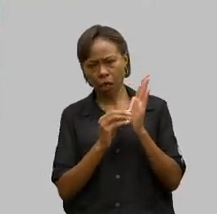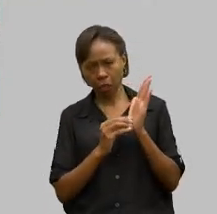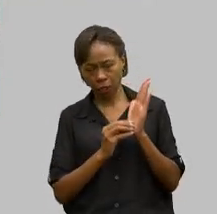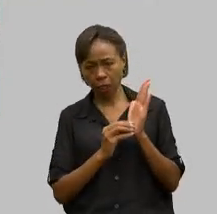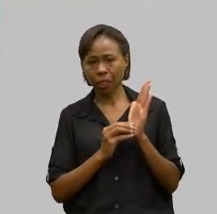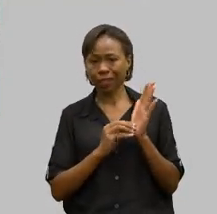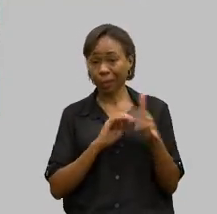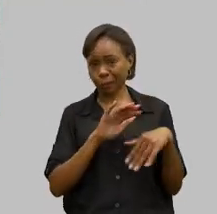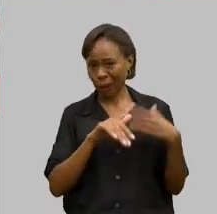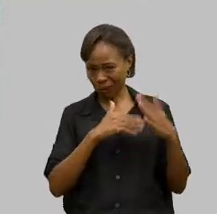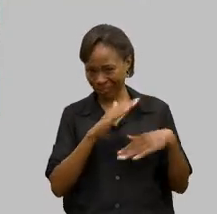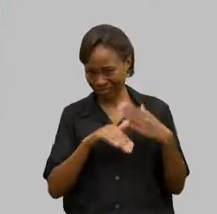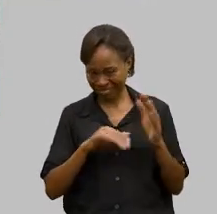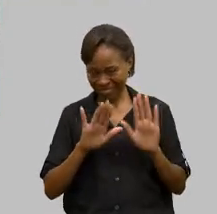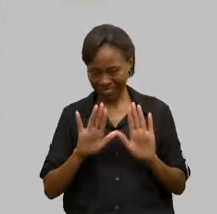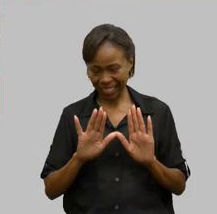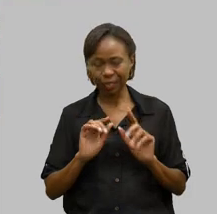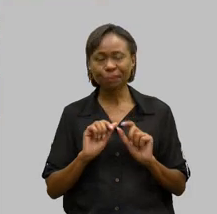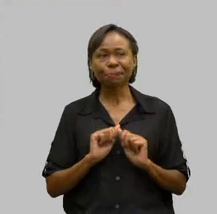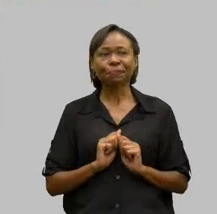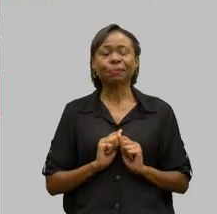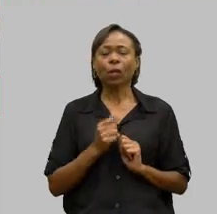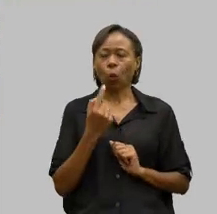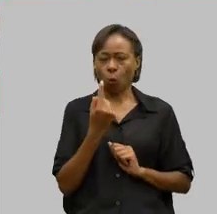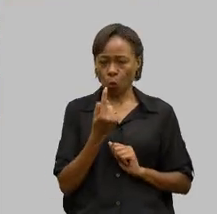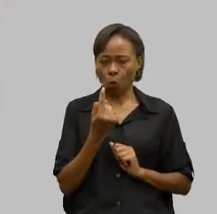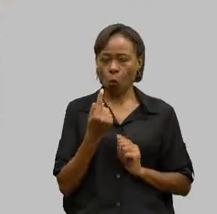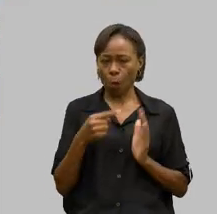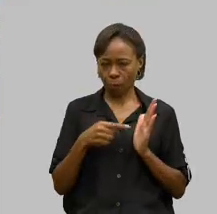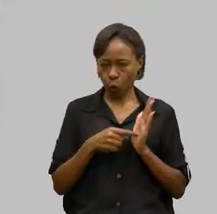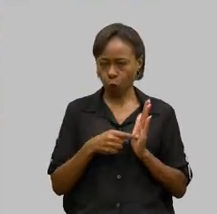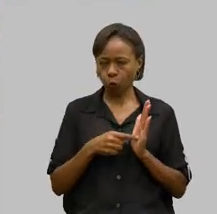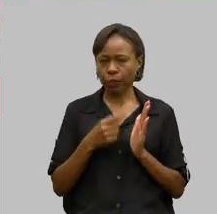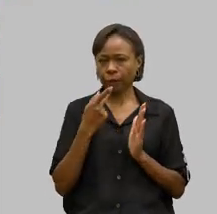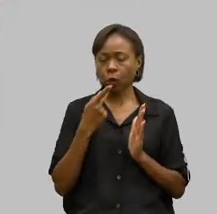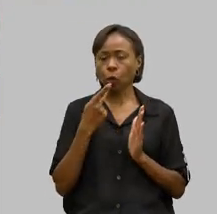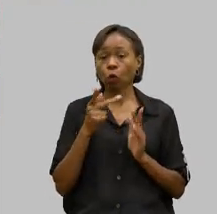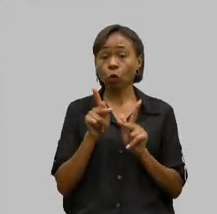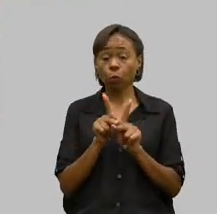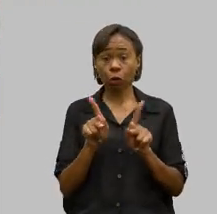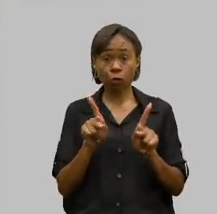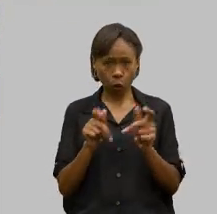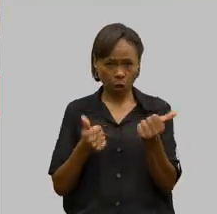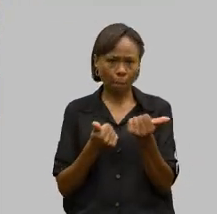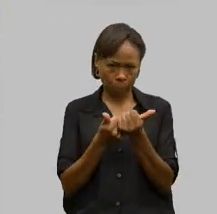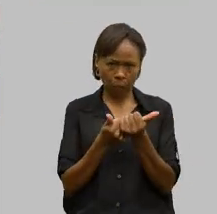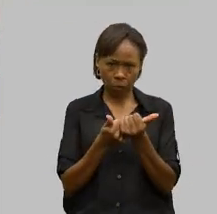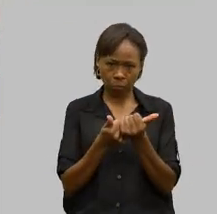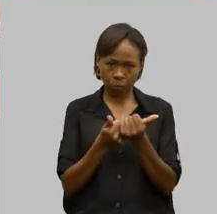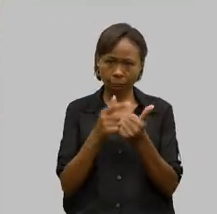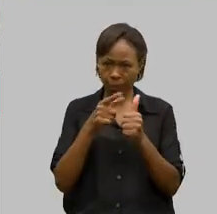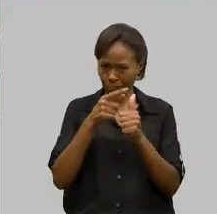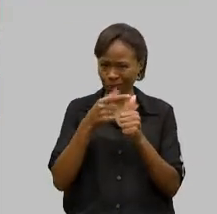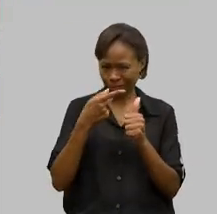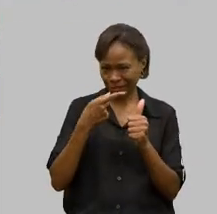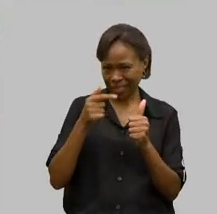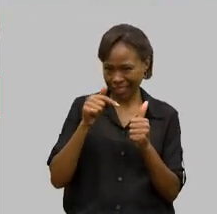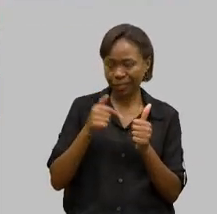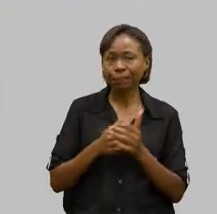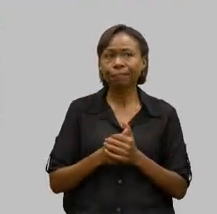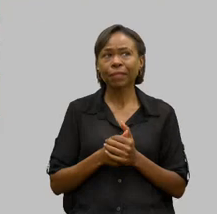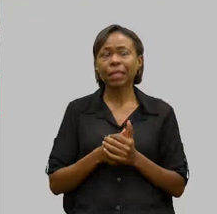Mas vamos lá. Um ponto que a senhora trouxe, professor de apoio, eu vou começar por ele. Nós temos 17